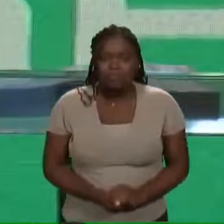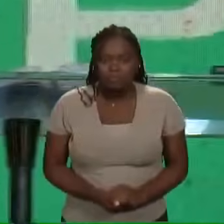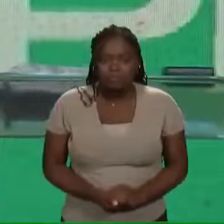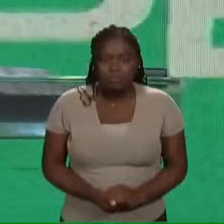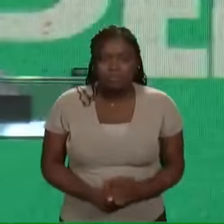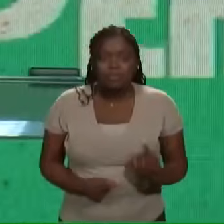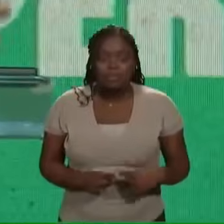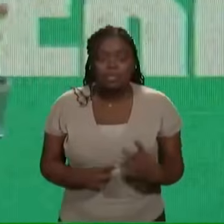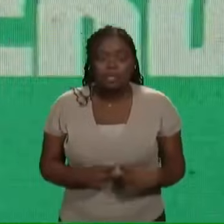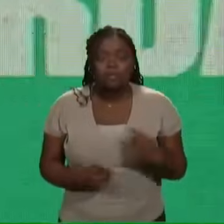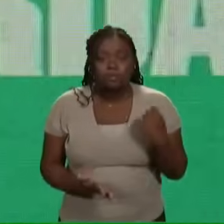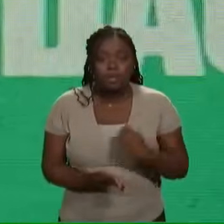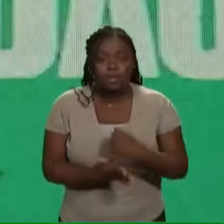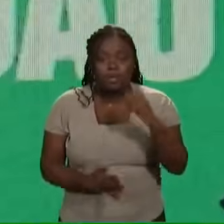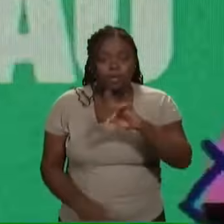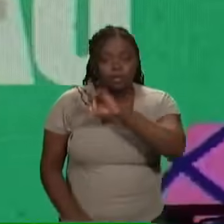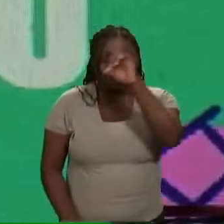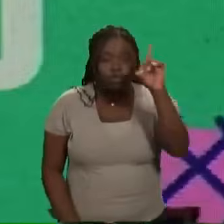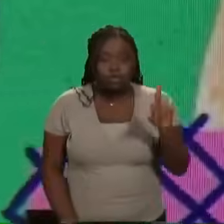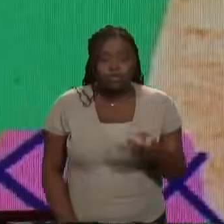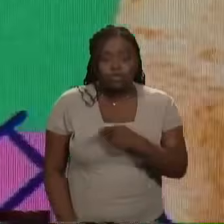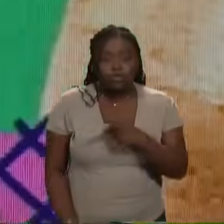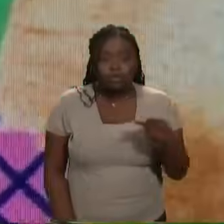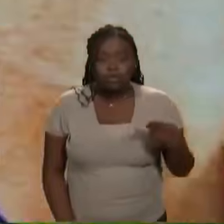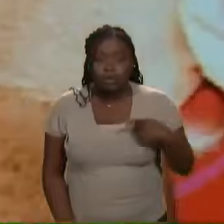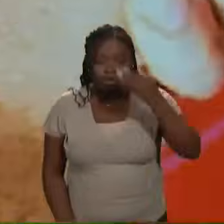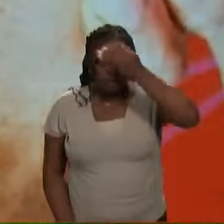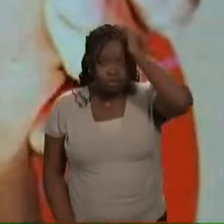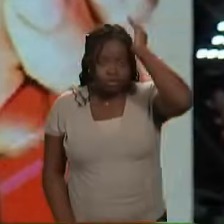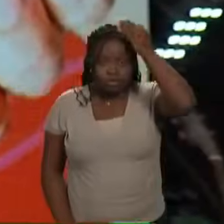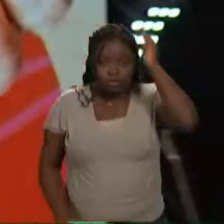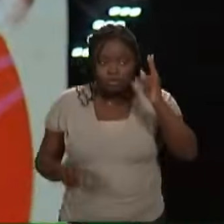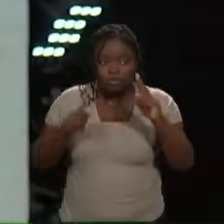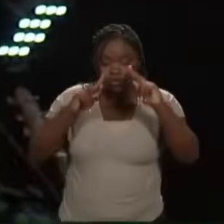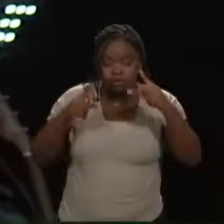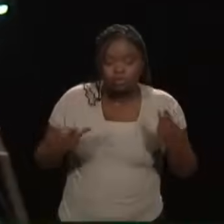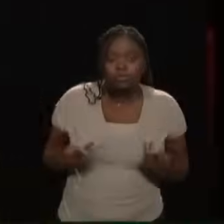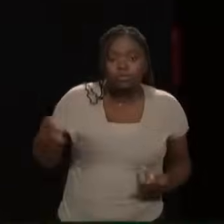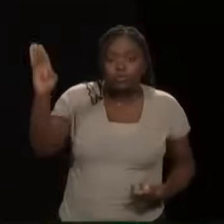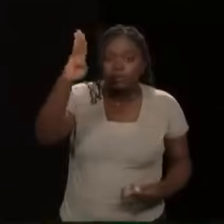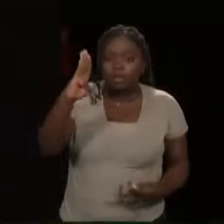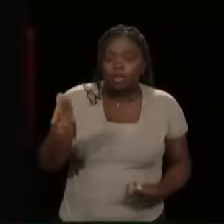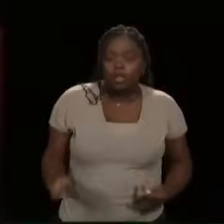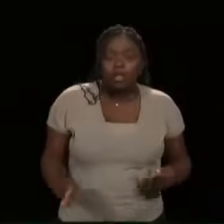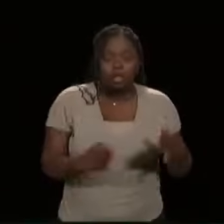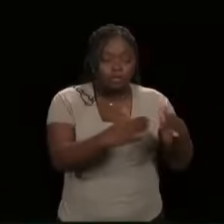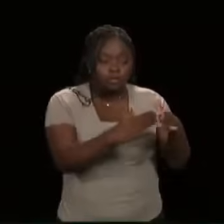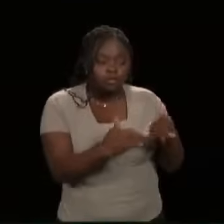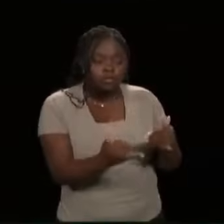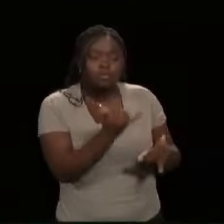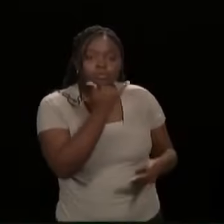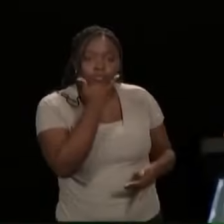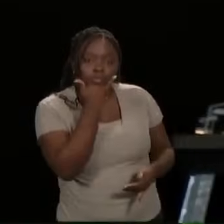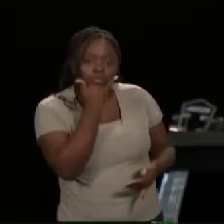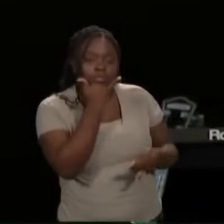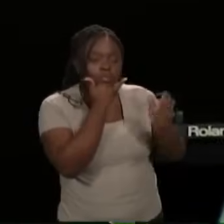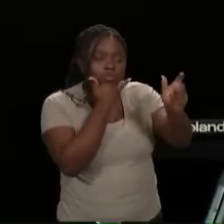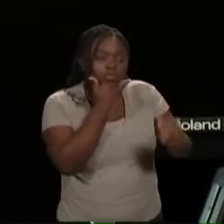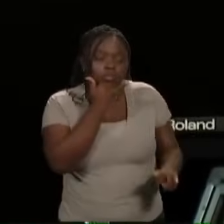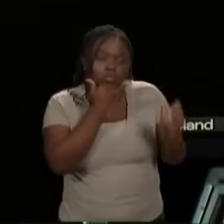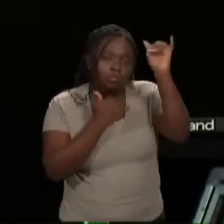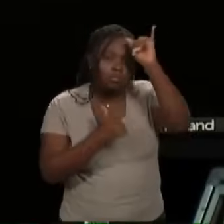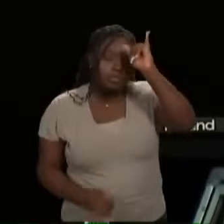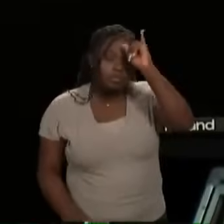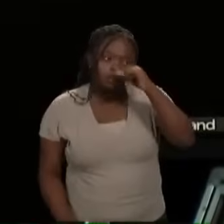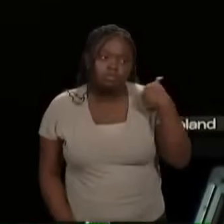Ficou marcado como o dia que o pastor Lucinho, reconhecido no Brasil inteiro, pediu perdão para um abobado de